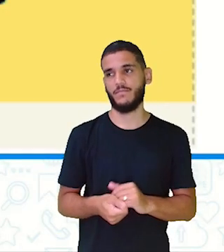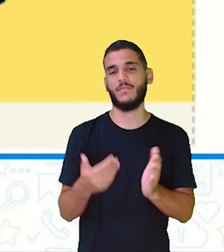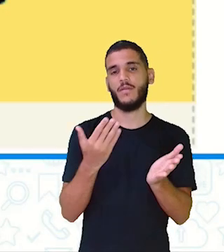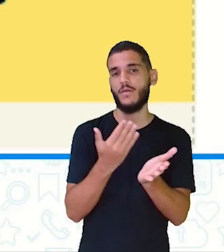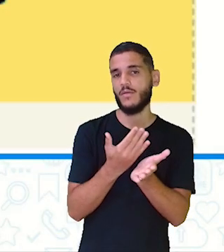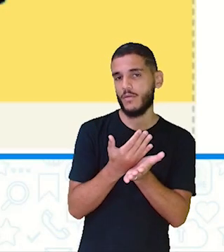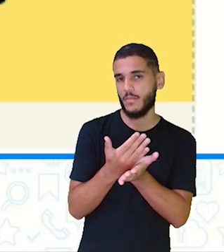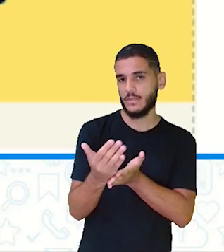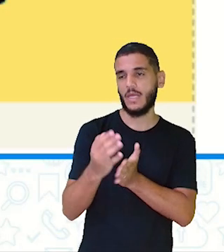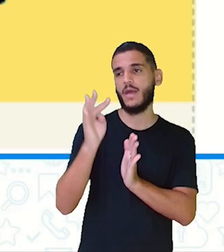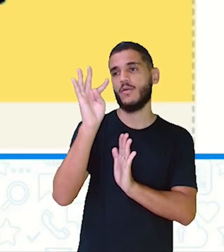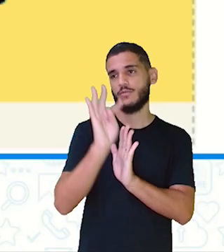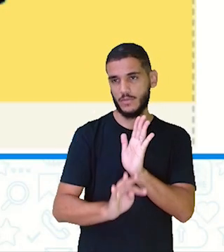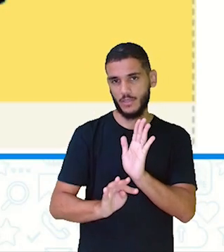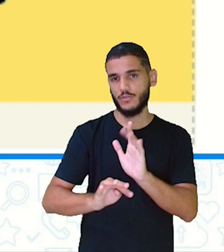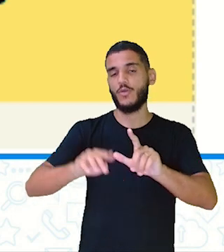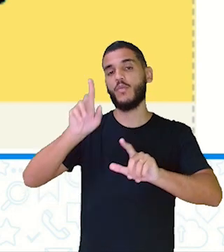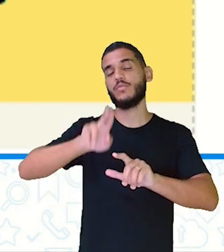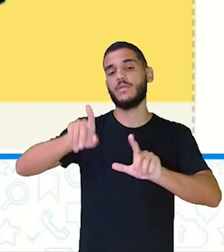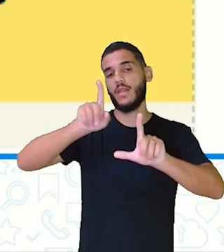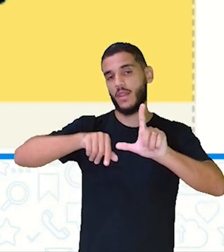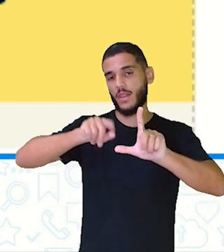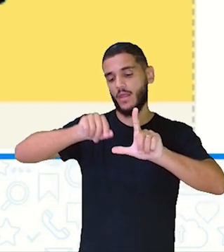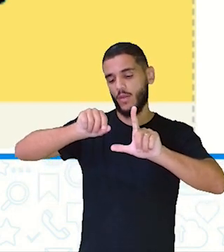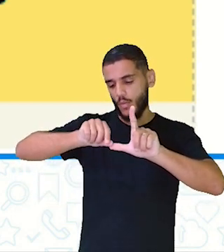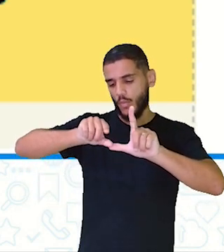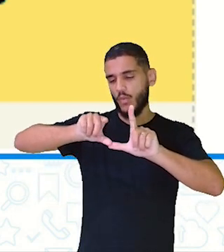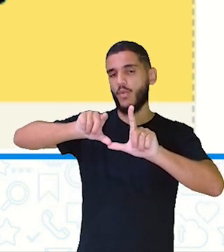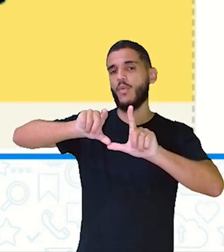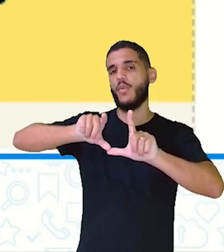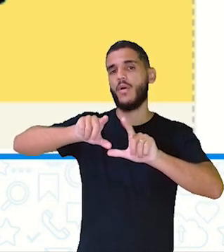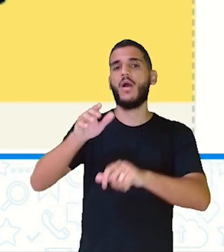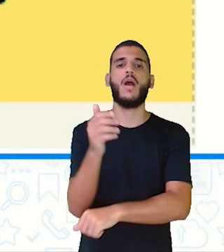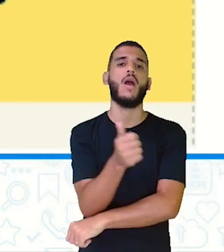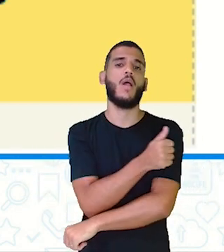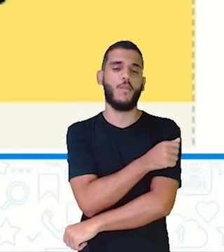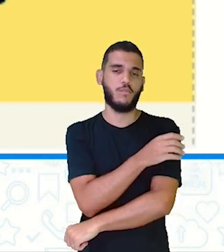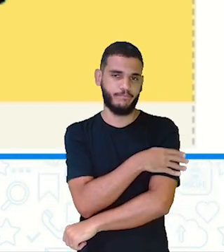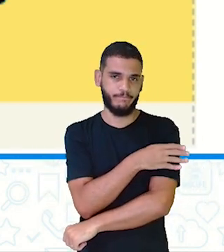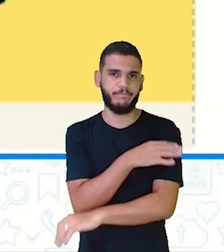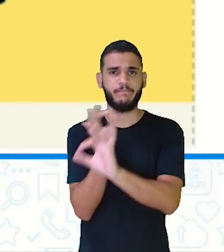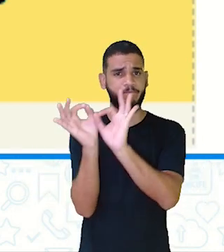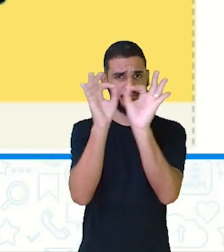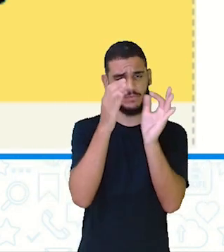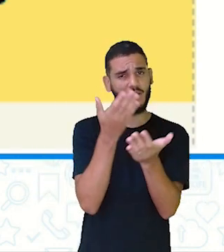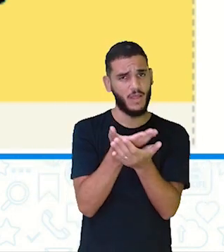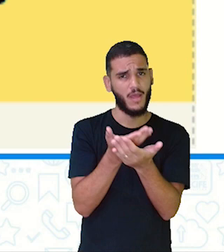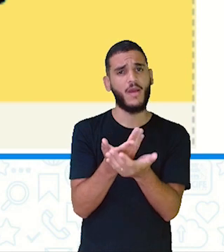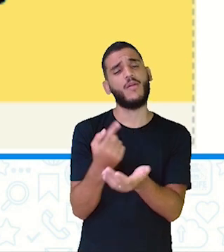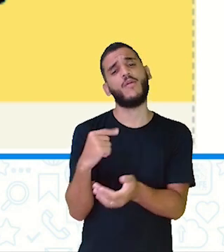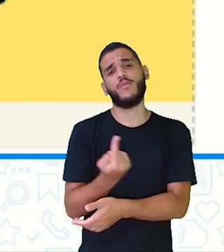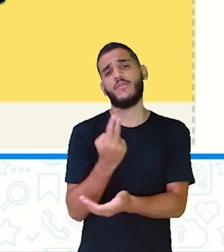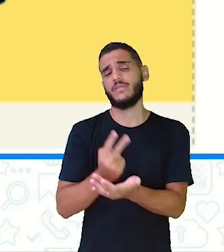iniciar as frases de texto com letras maiúsculas. Estudante aqui do 4º ano que acompanha as aulas sabe que a gente está